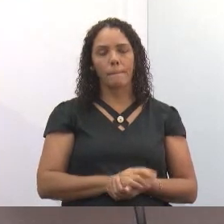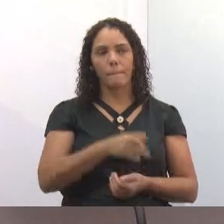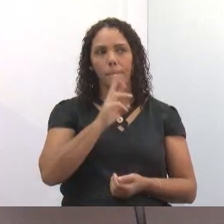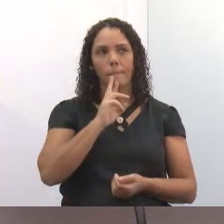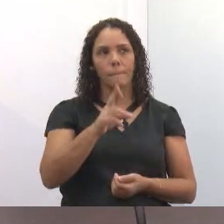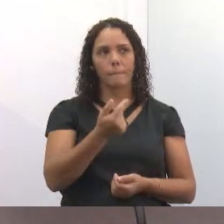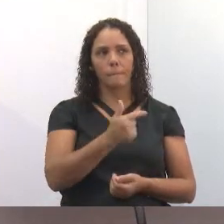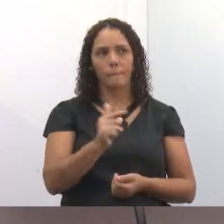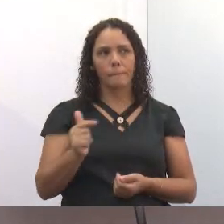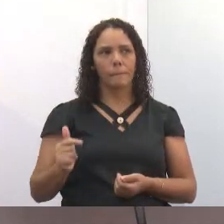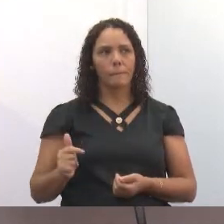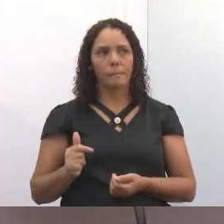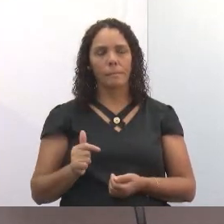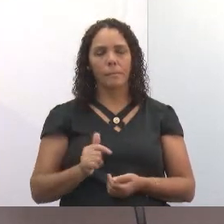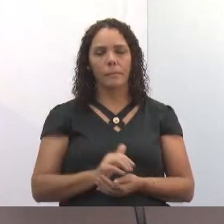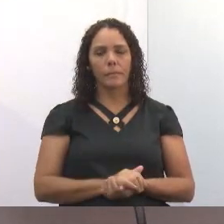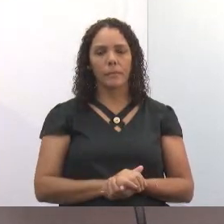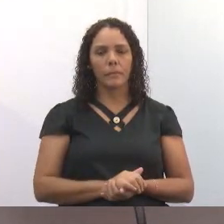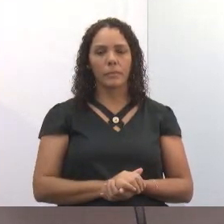Prejudicado.